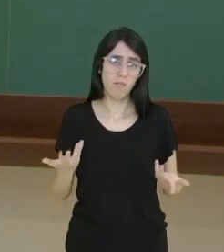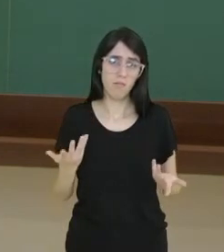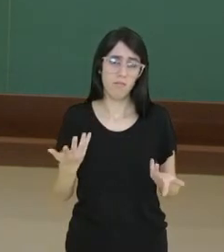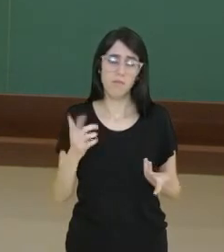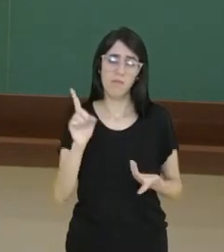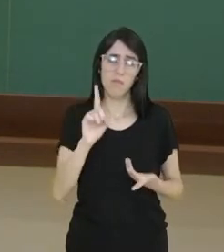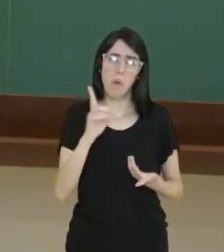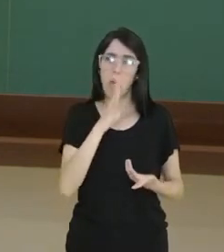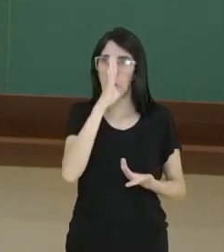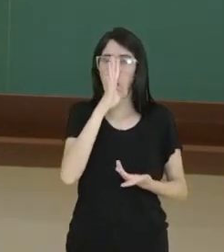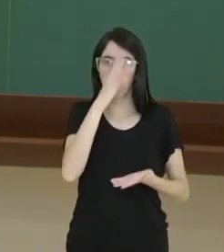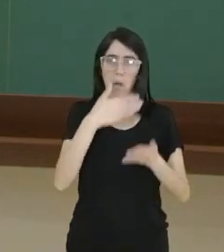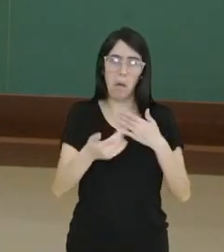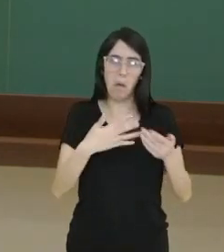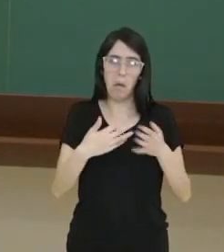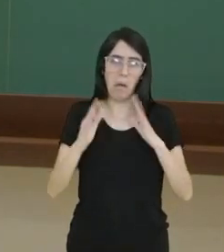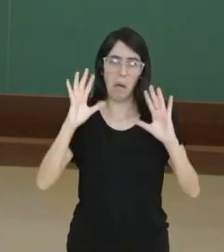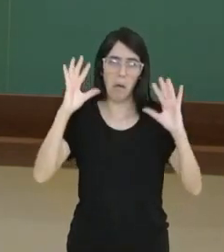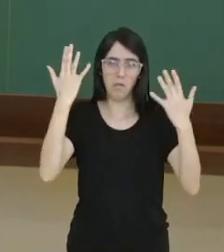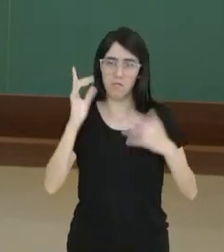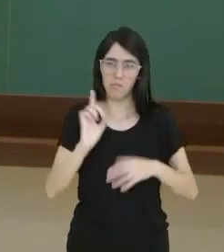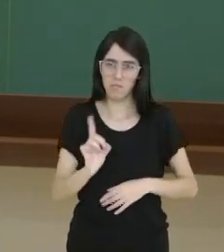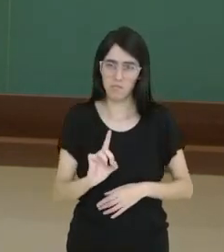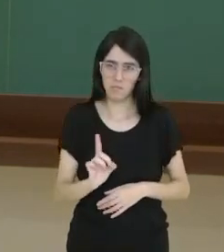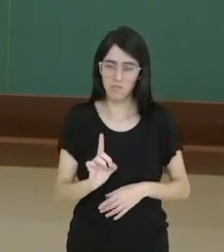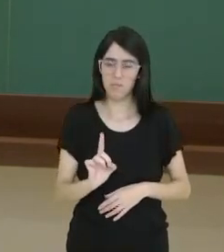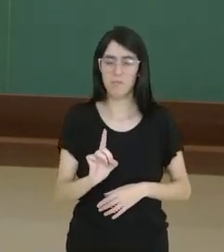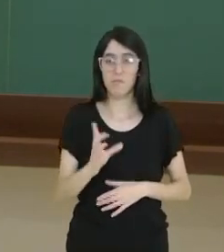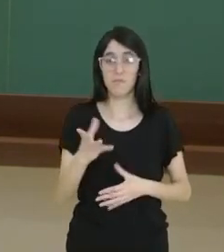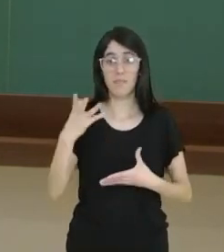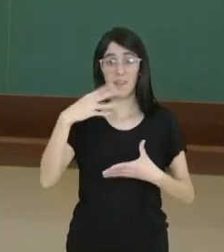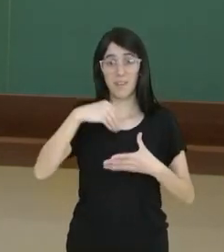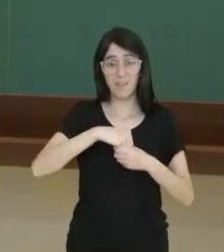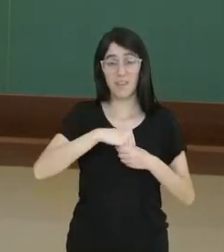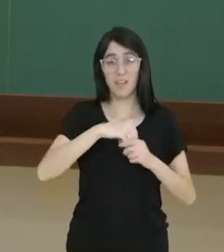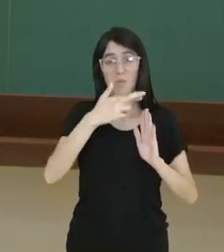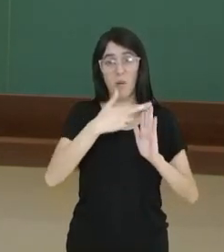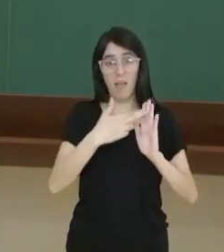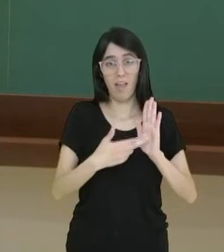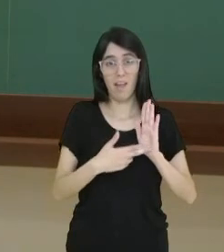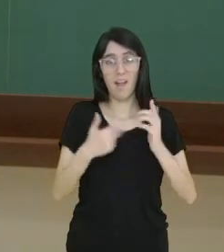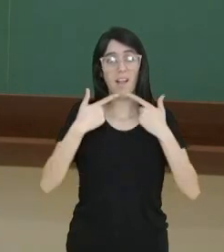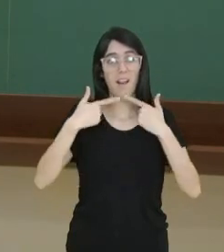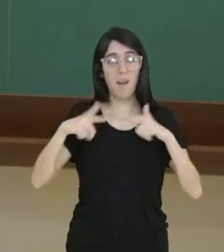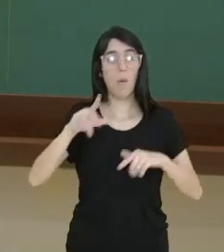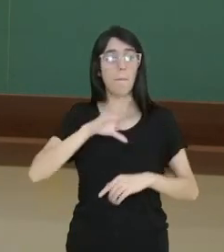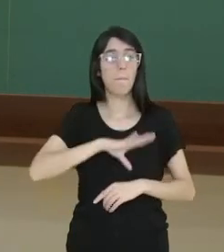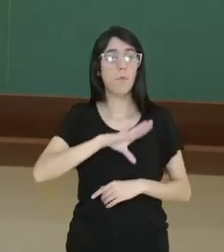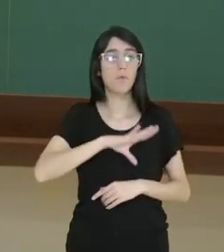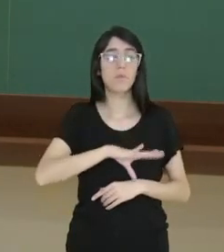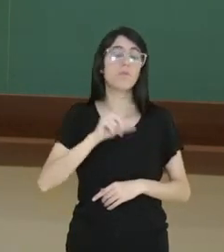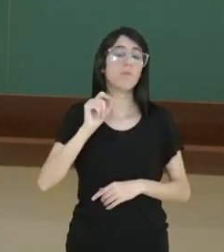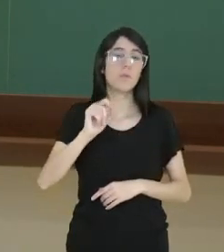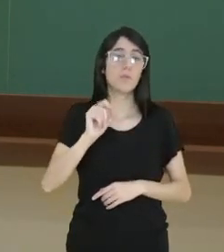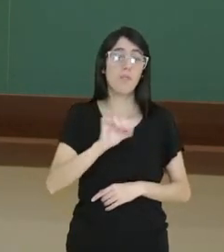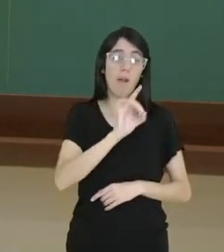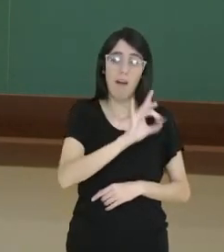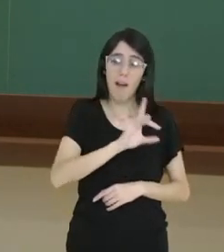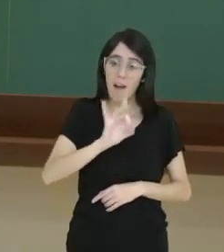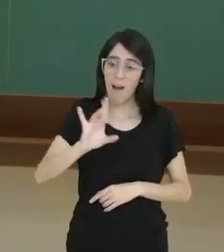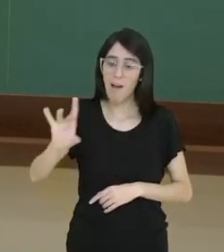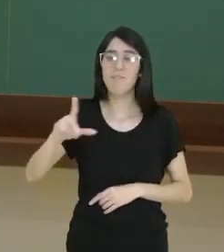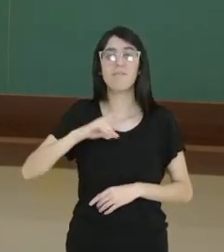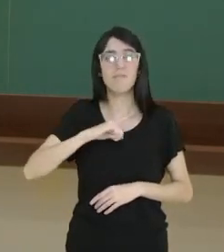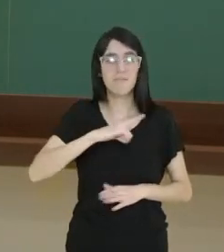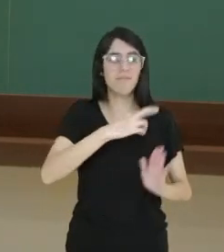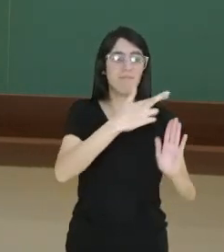por acaso que as coisas acontecem, né? Dentro da norma, dentro da língua portuguesa, né? Cada coisa tem,